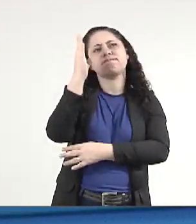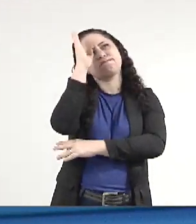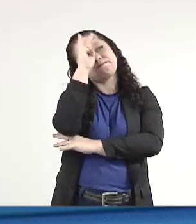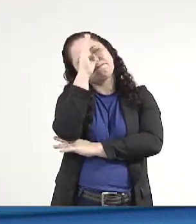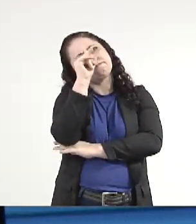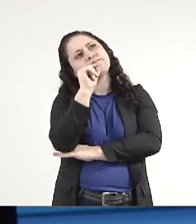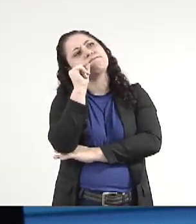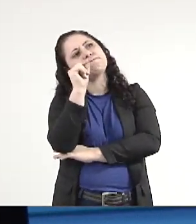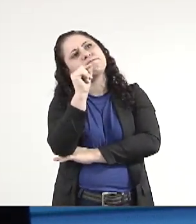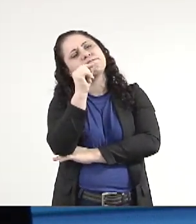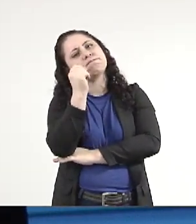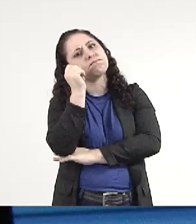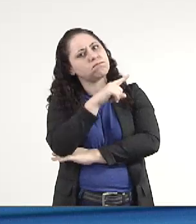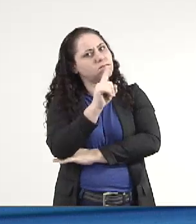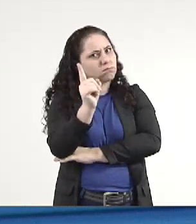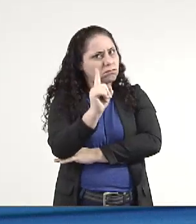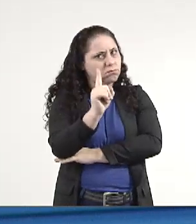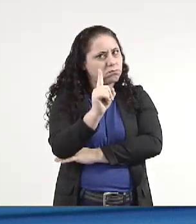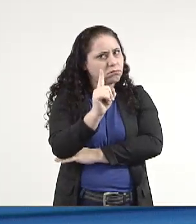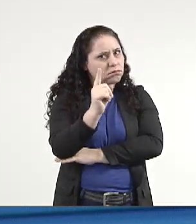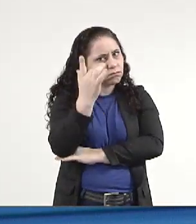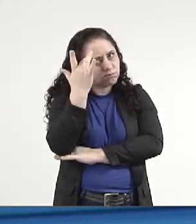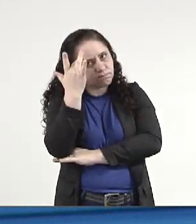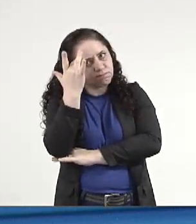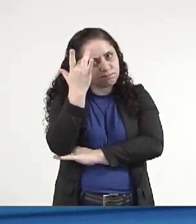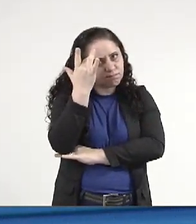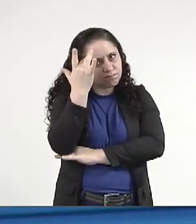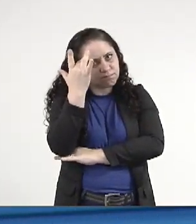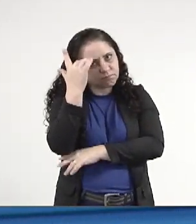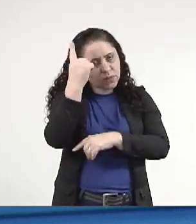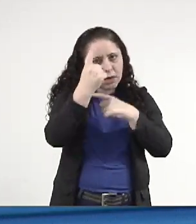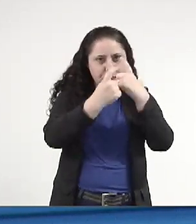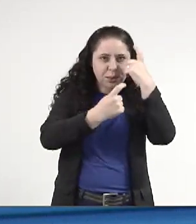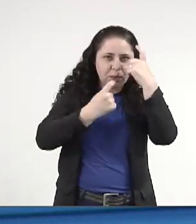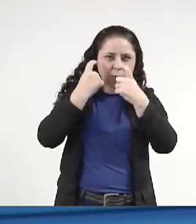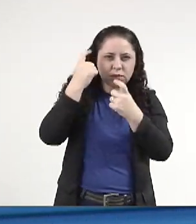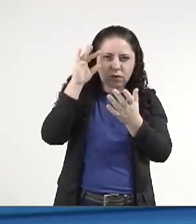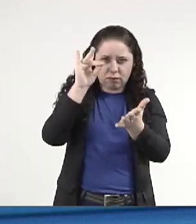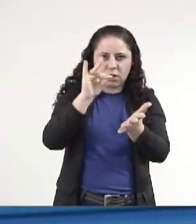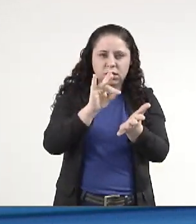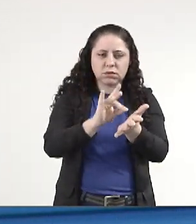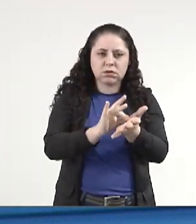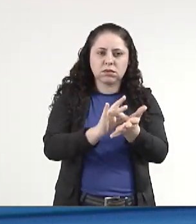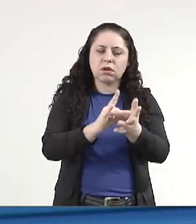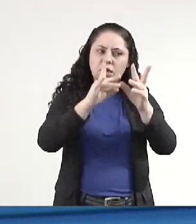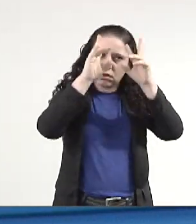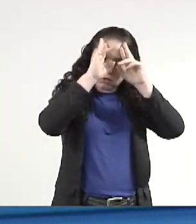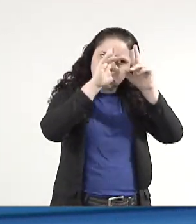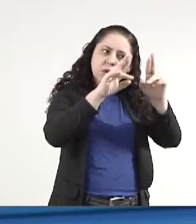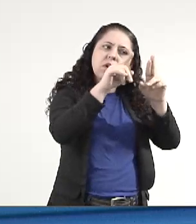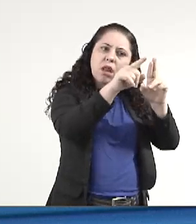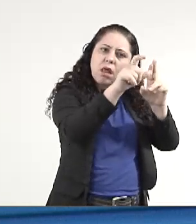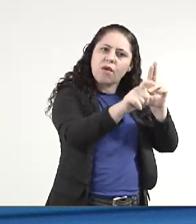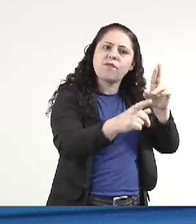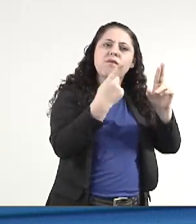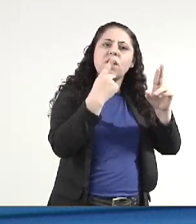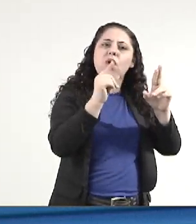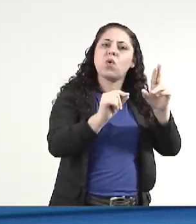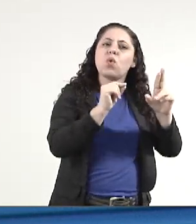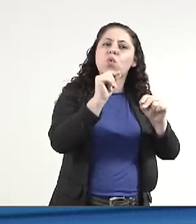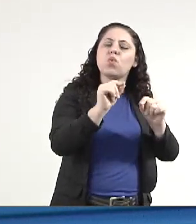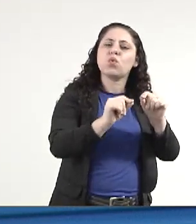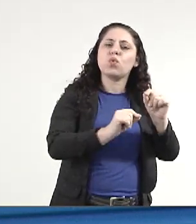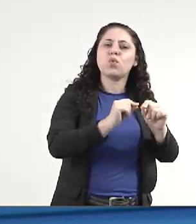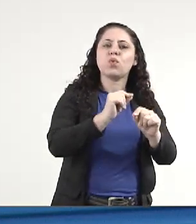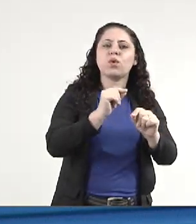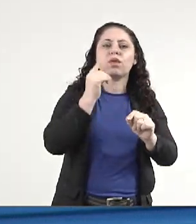hipocrisia, e agora sem ironia, será que a preocupação legítima respeito que Vossa Excelência traz, de ampliar,